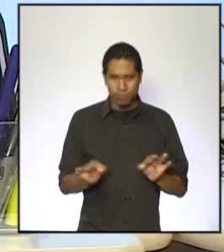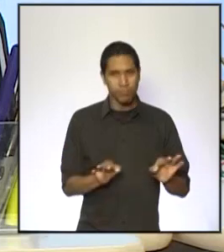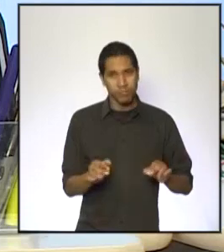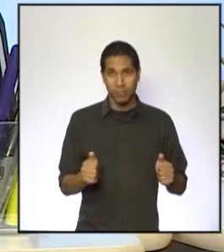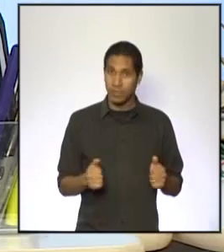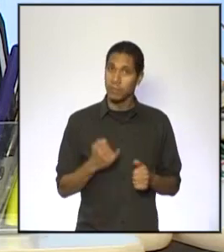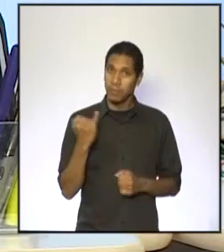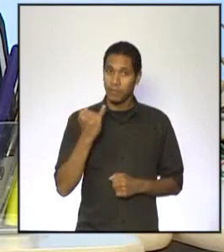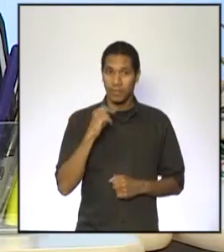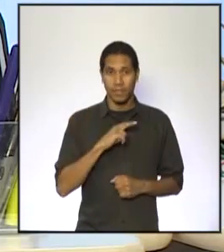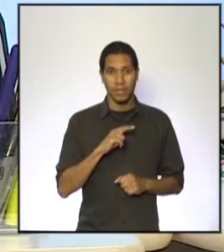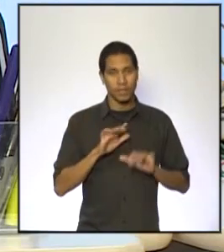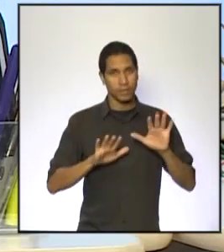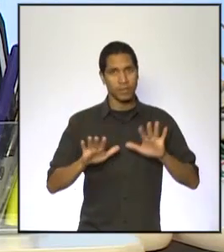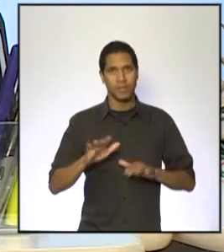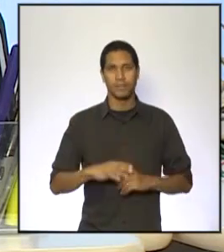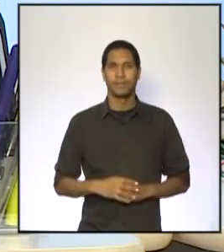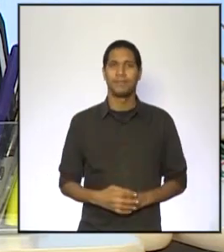maker.